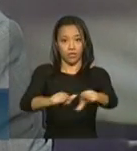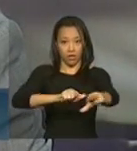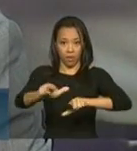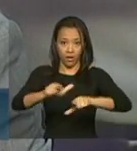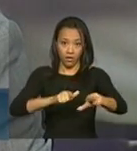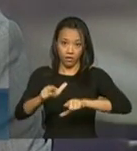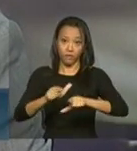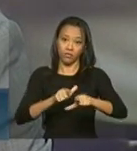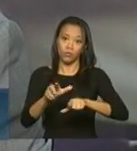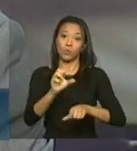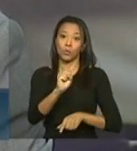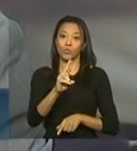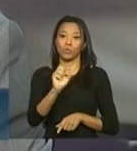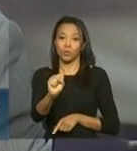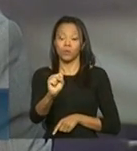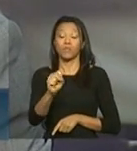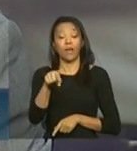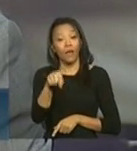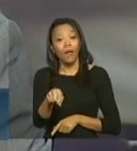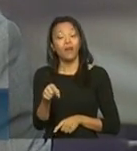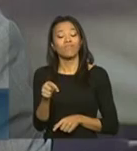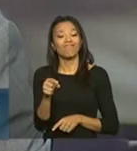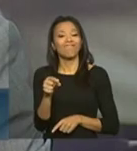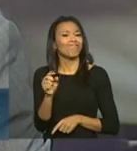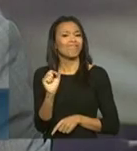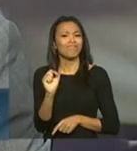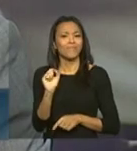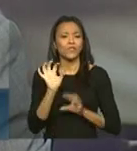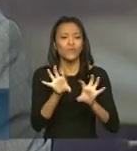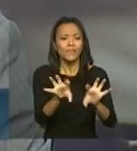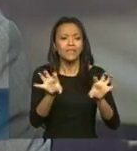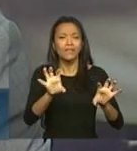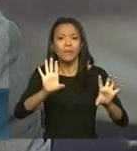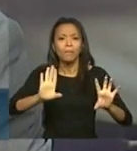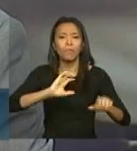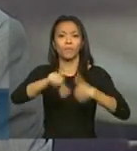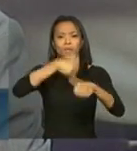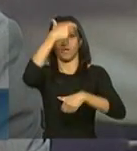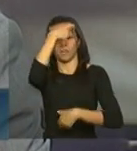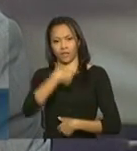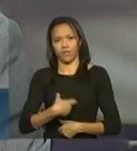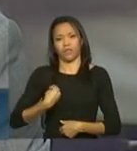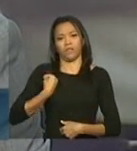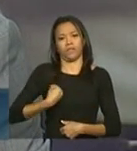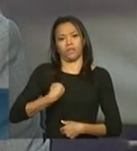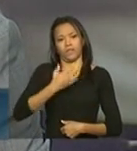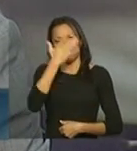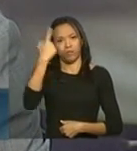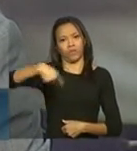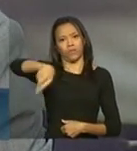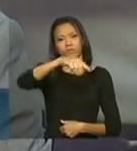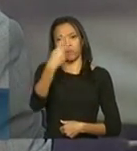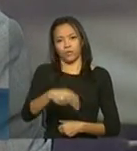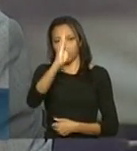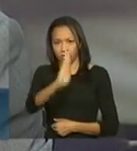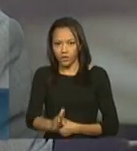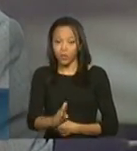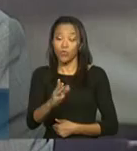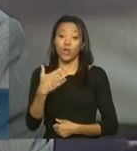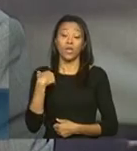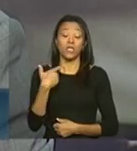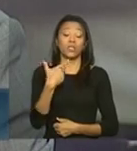fato, possibilitando uma mudança do perfil epidemiológico da hanseníase no nosso país. Em 2003, nós saímos